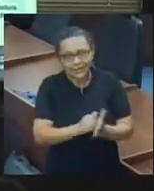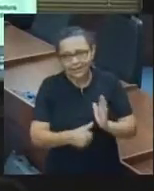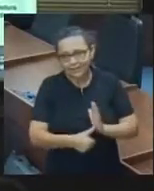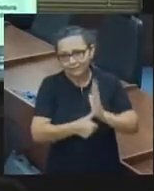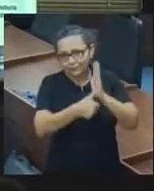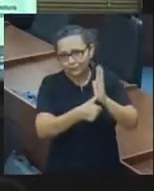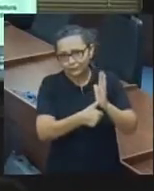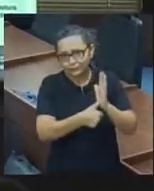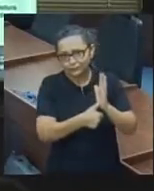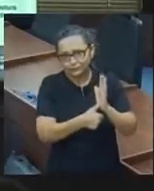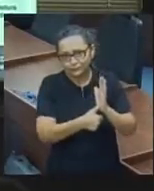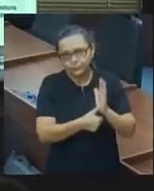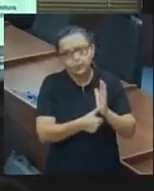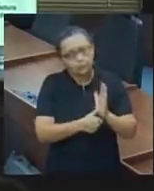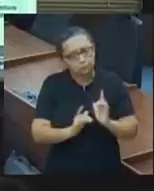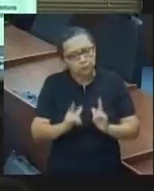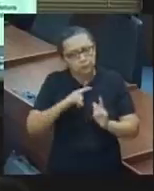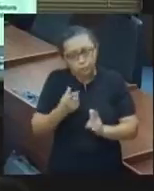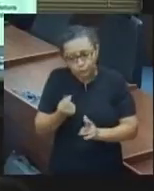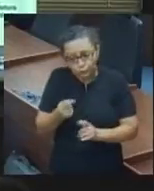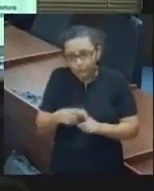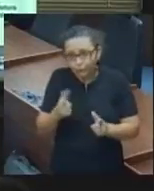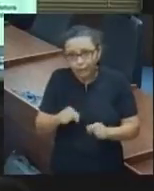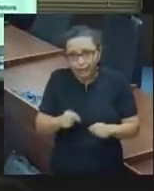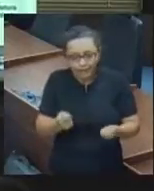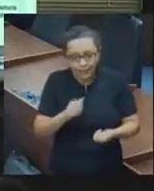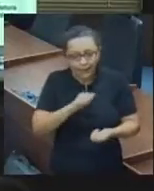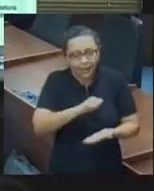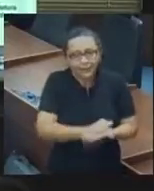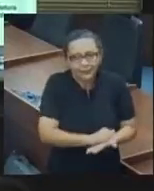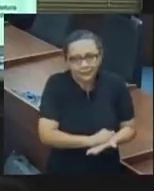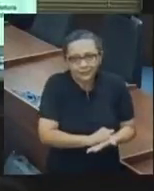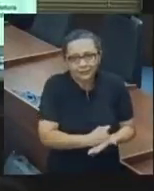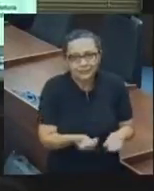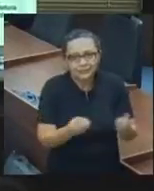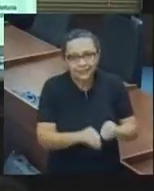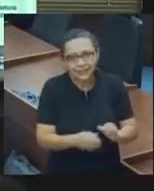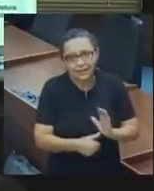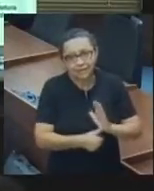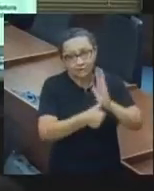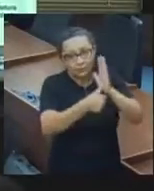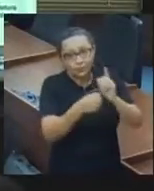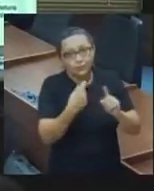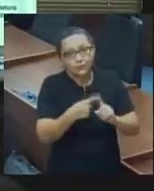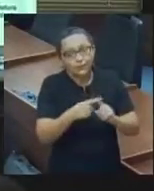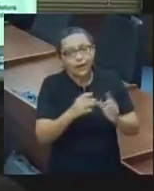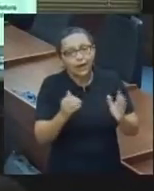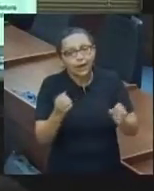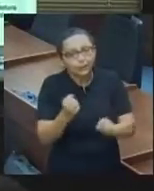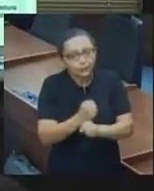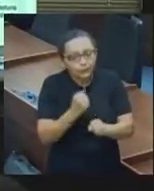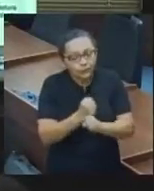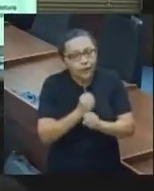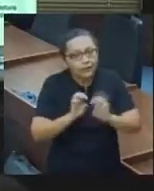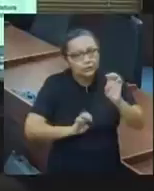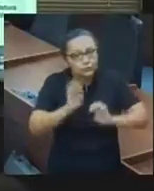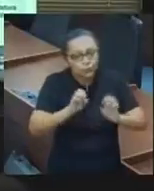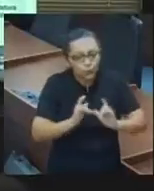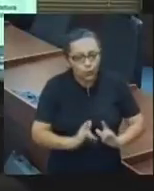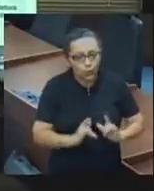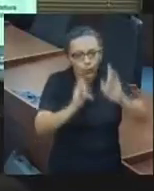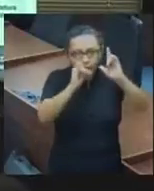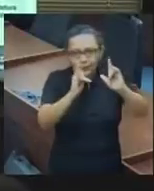de ter inclusive o orçamento e não tinha porque como instalar um elevador porque essa é a estrutura do prédio